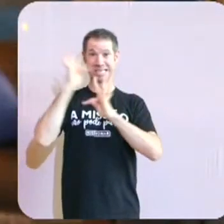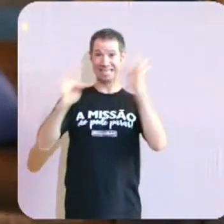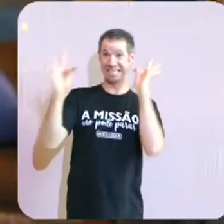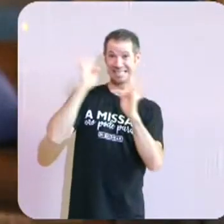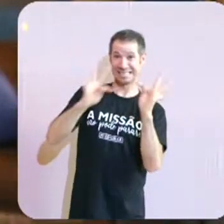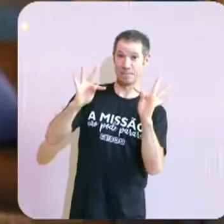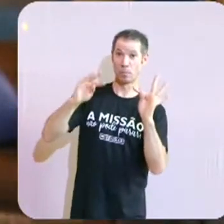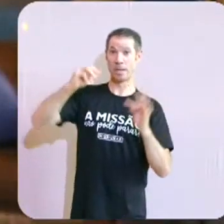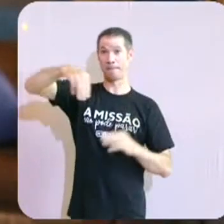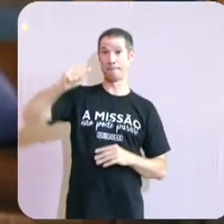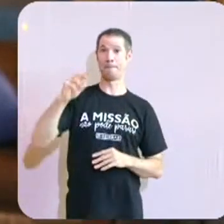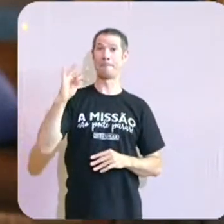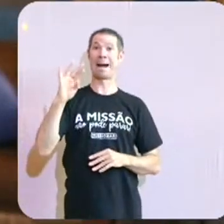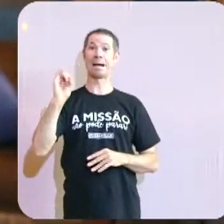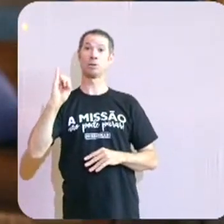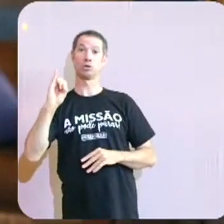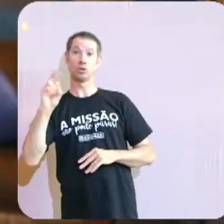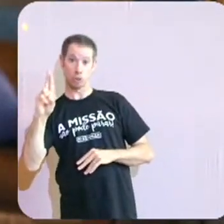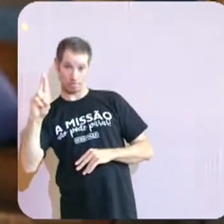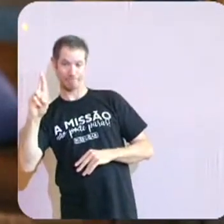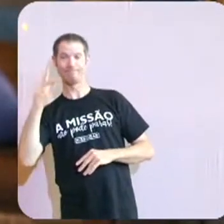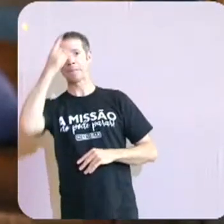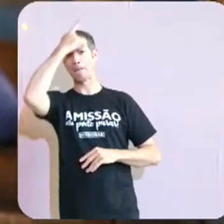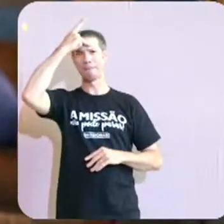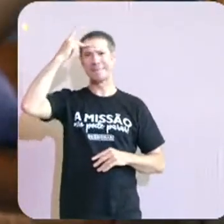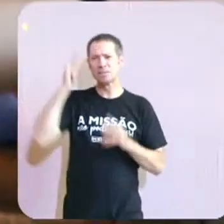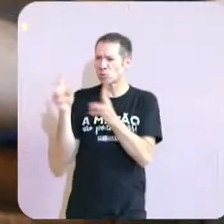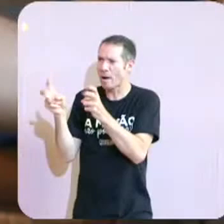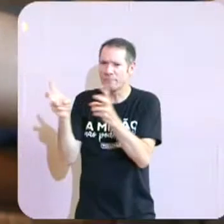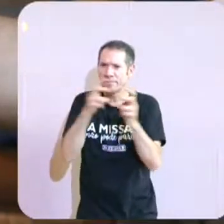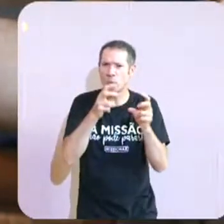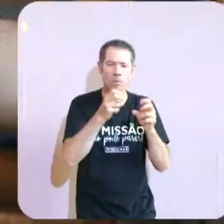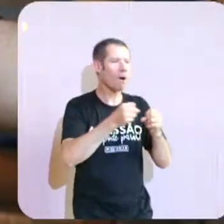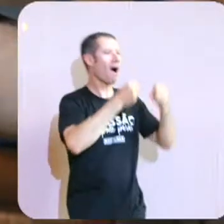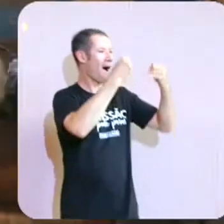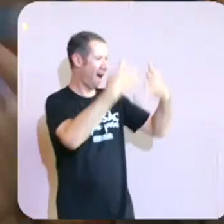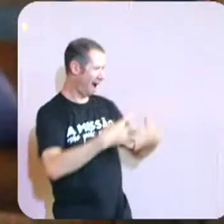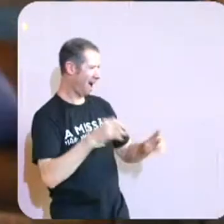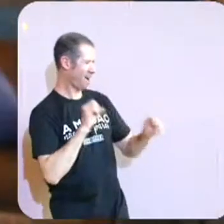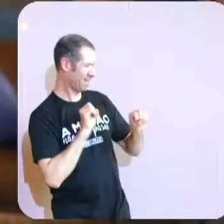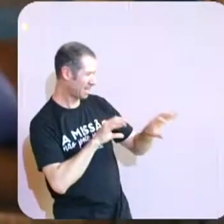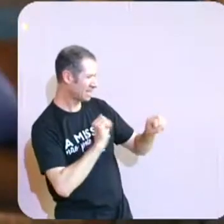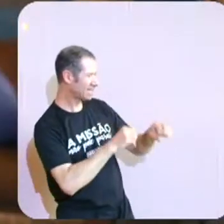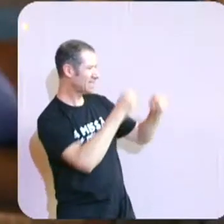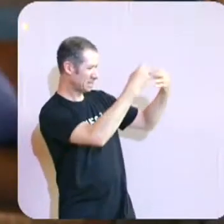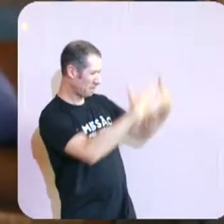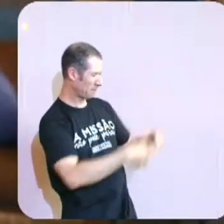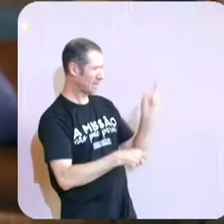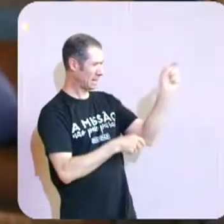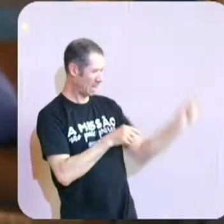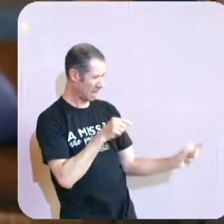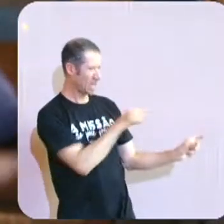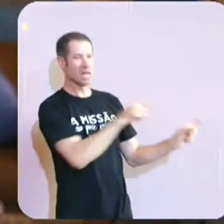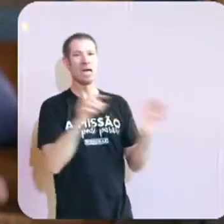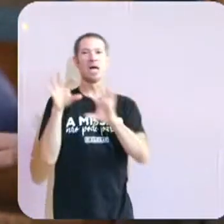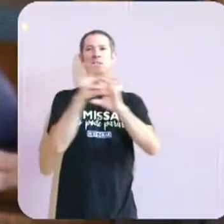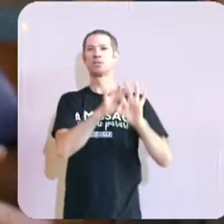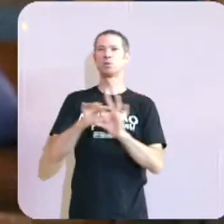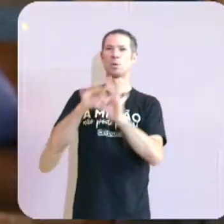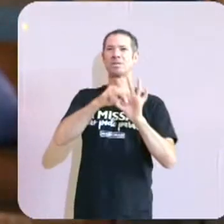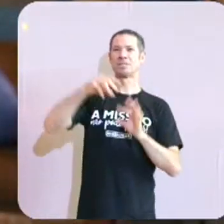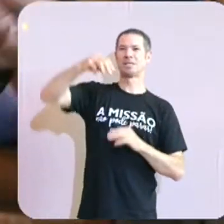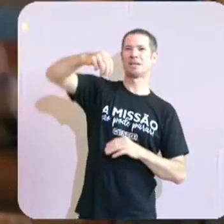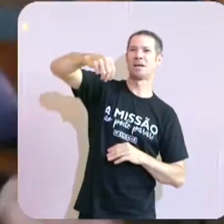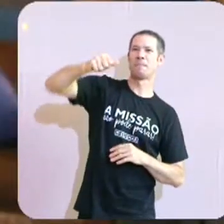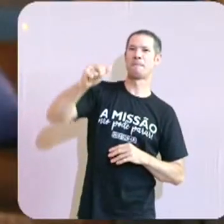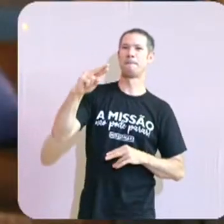e mártir. Testemunha é a pessoa que viu algo e relata para outro. Geralmente a gente associa a palavra mártir